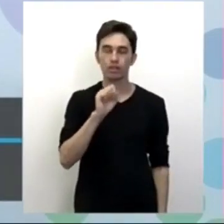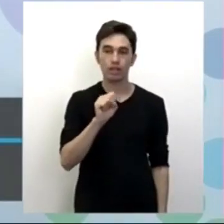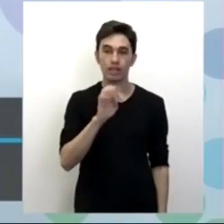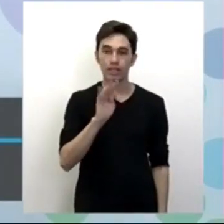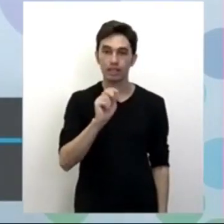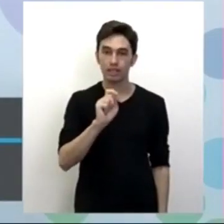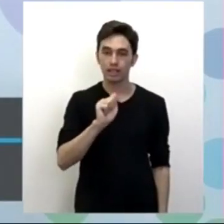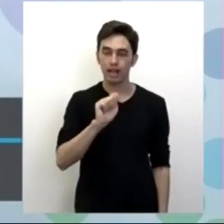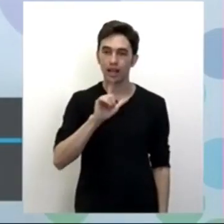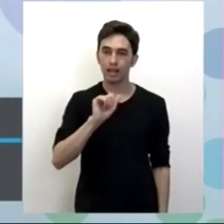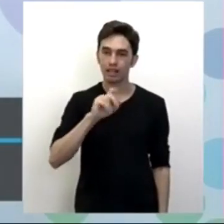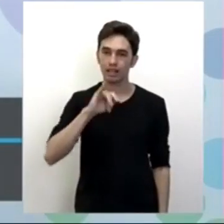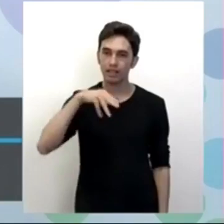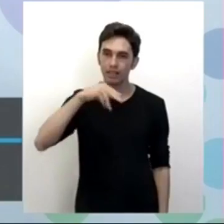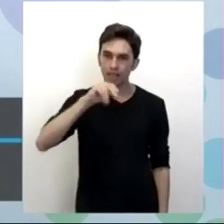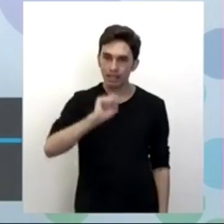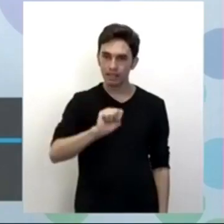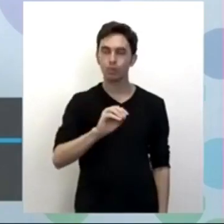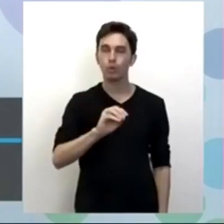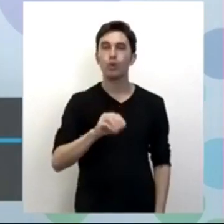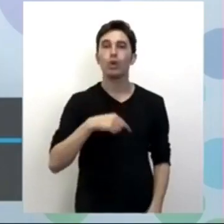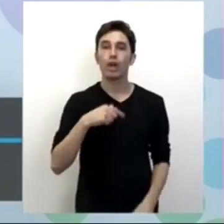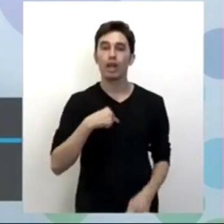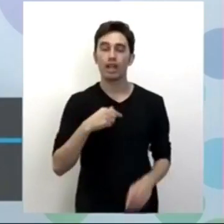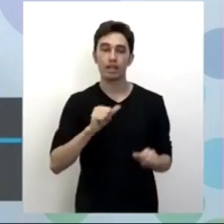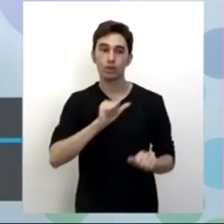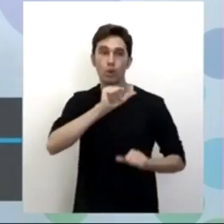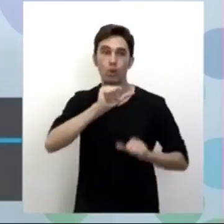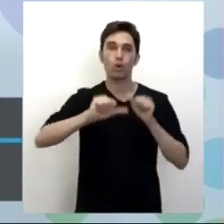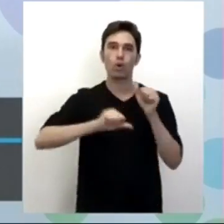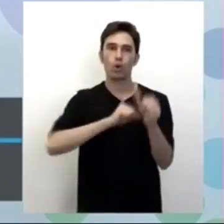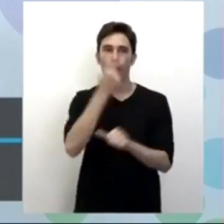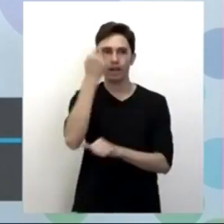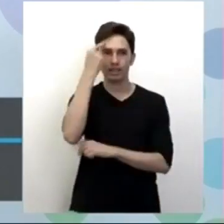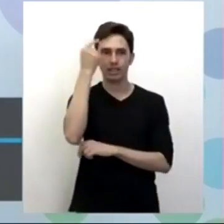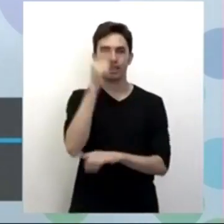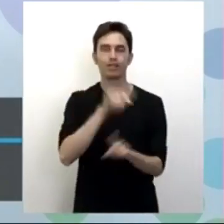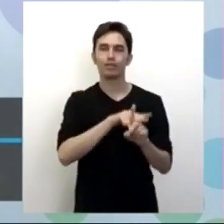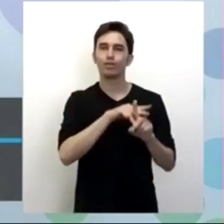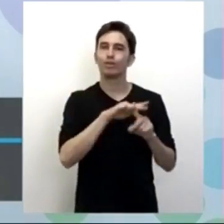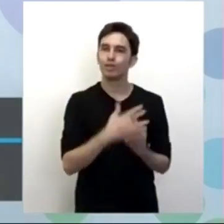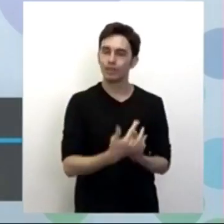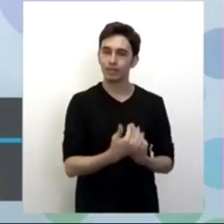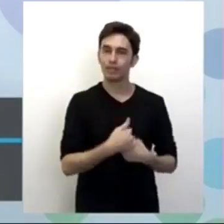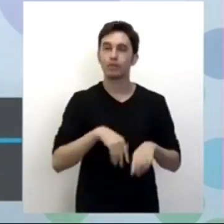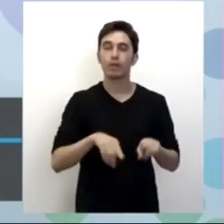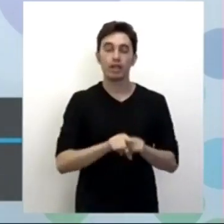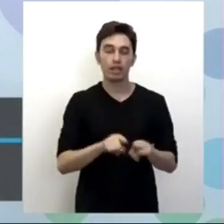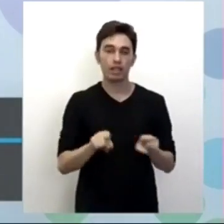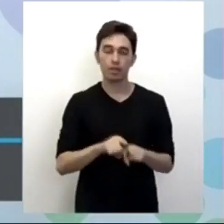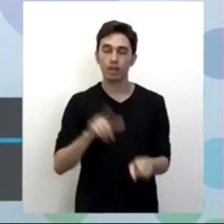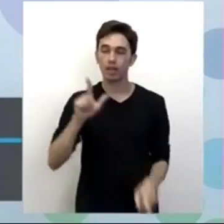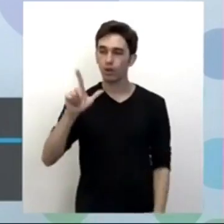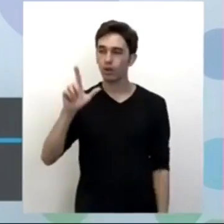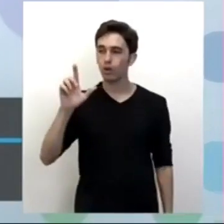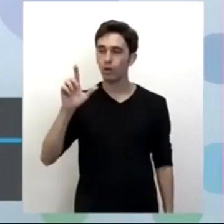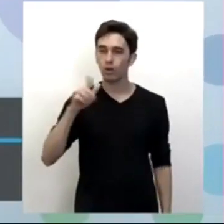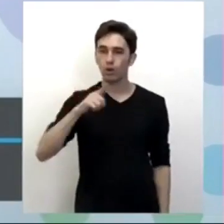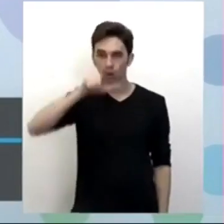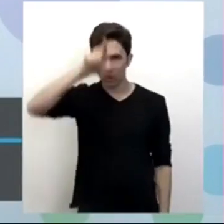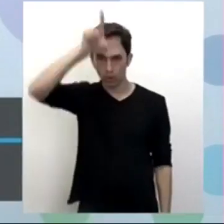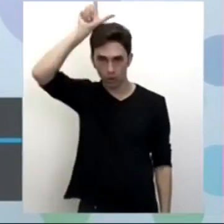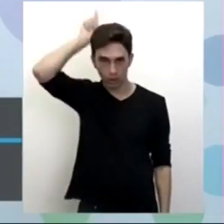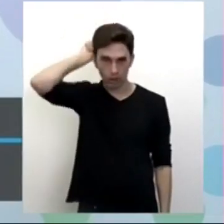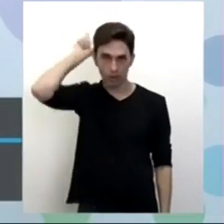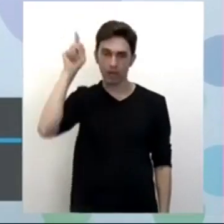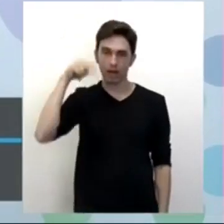de socialismo. Outra questão também curiosa e interessante da gente fazer o apontamento aqui é que o Lenin, pai da Revolução Russa,